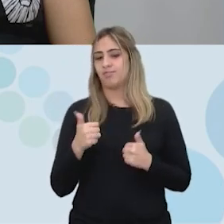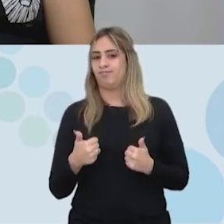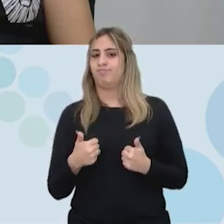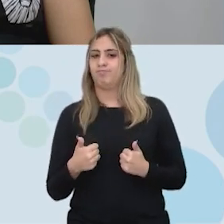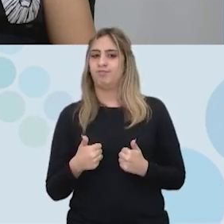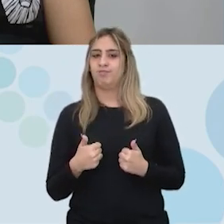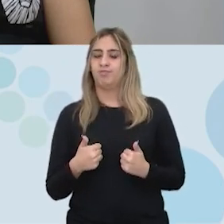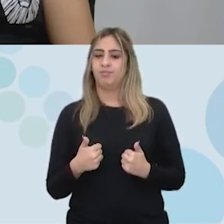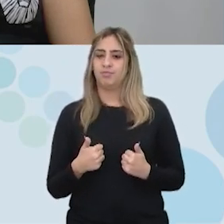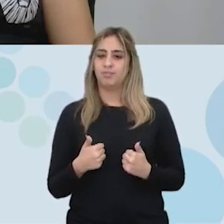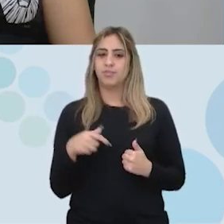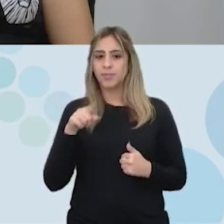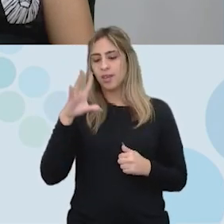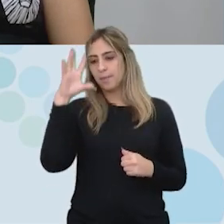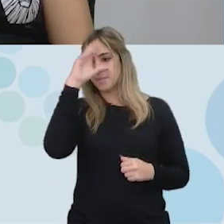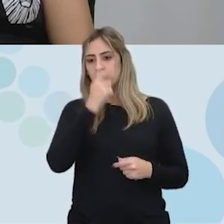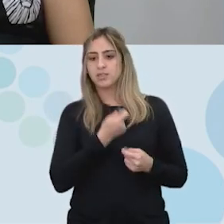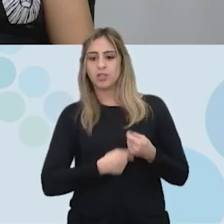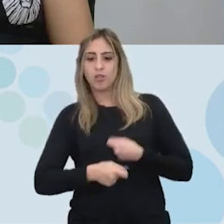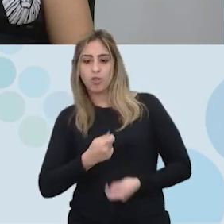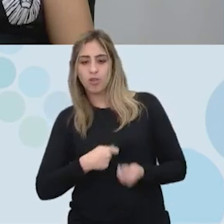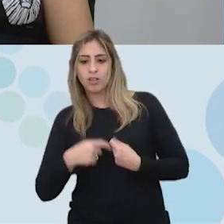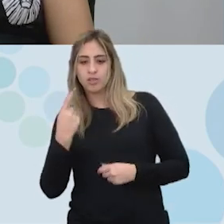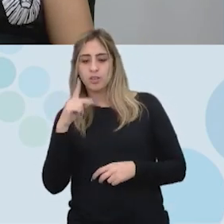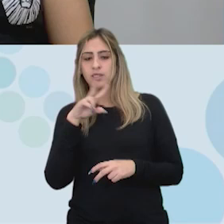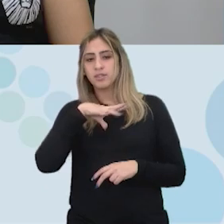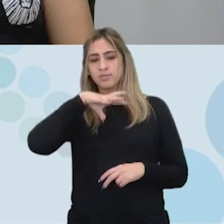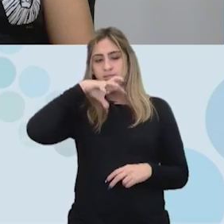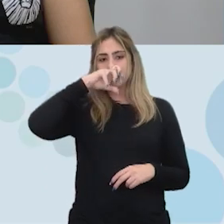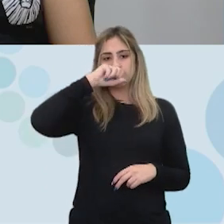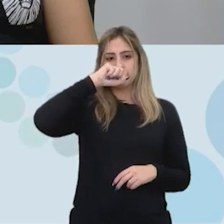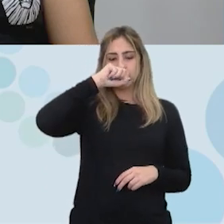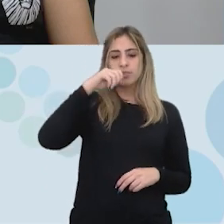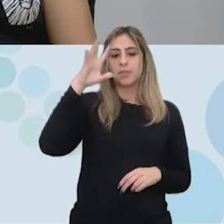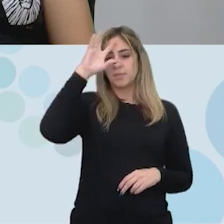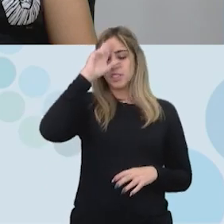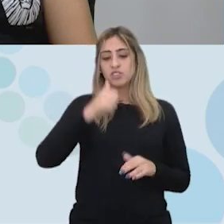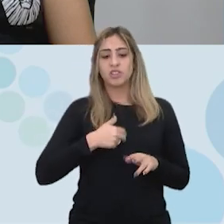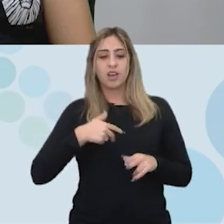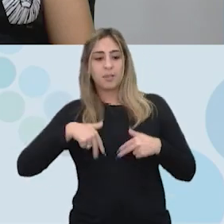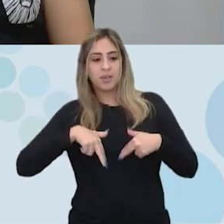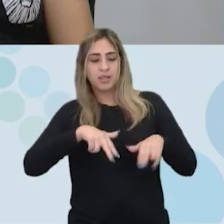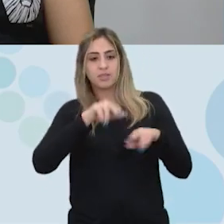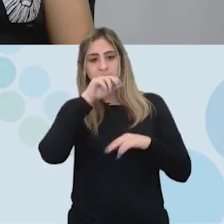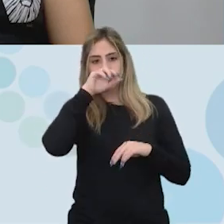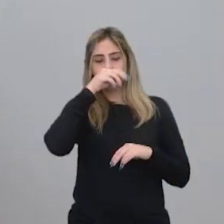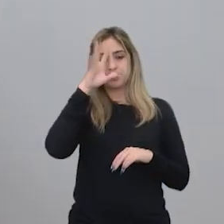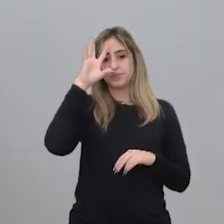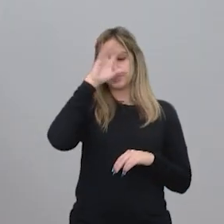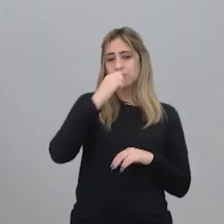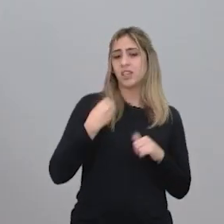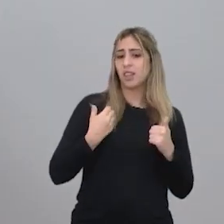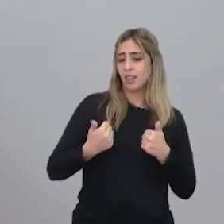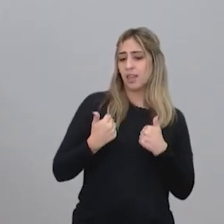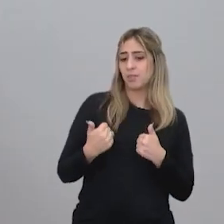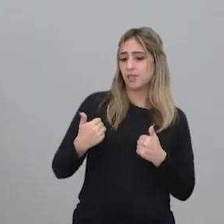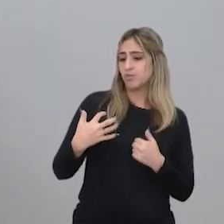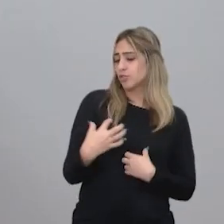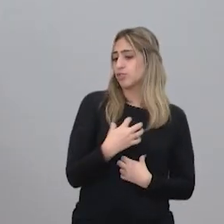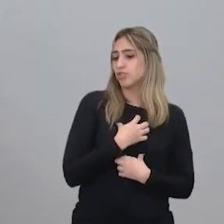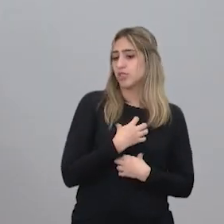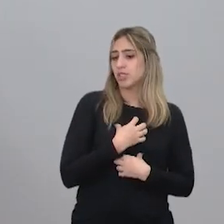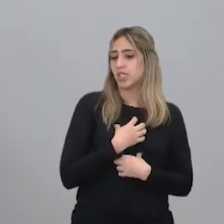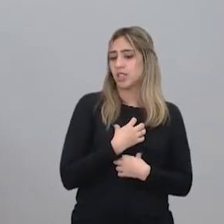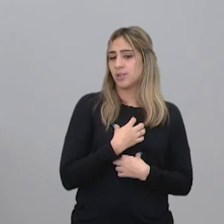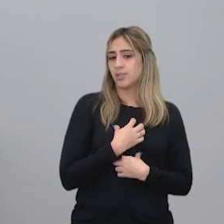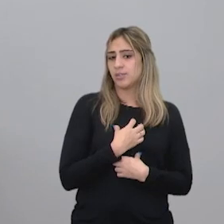confortável. Você aprende a controlar sua respiração, aprende a caminhar, aprende a estar bem numa situação que você está